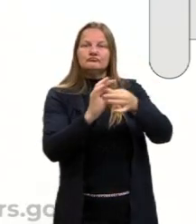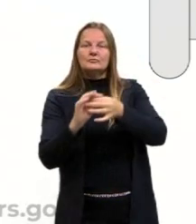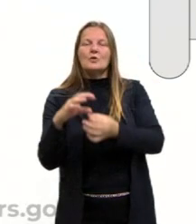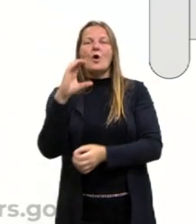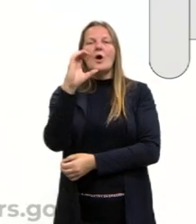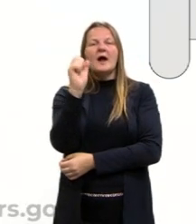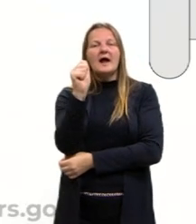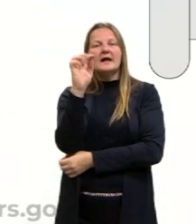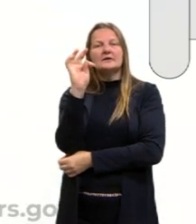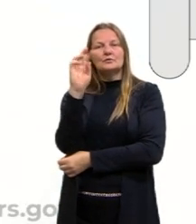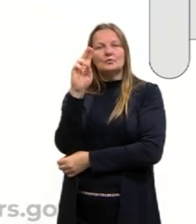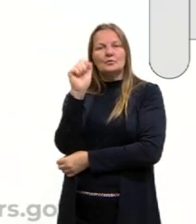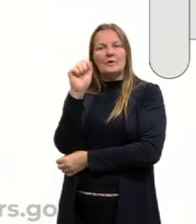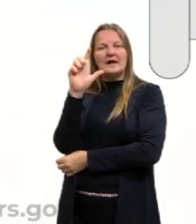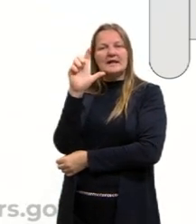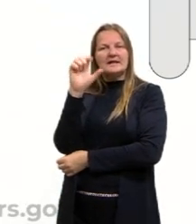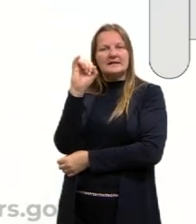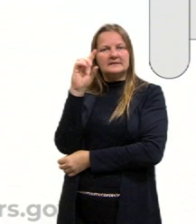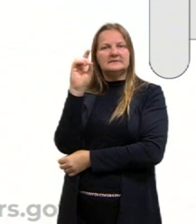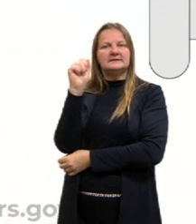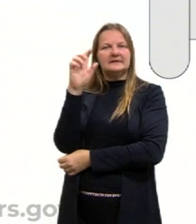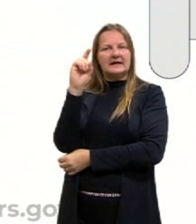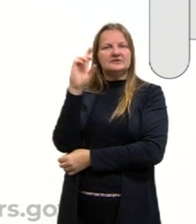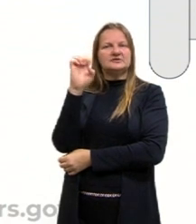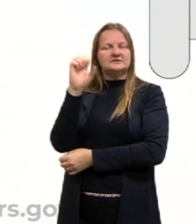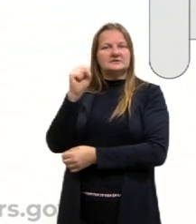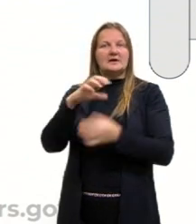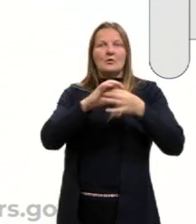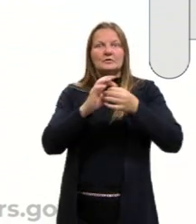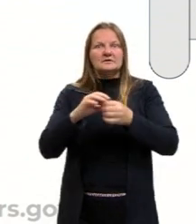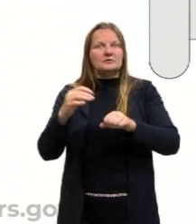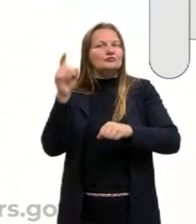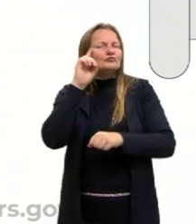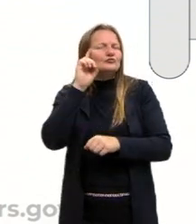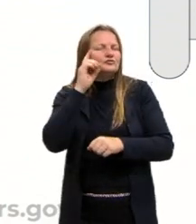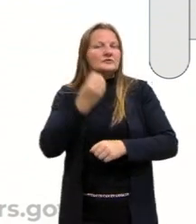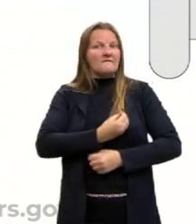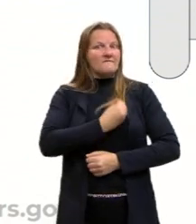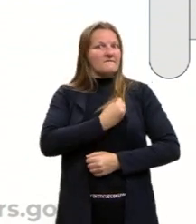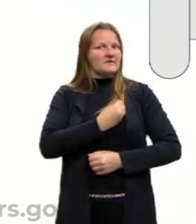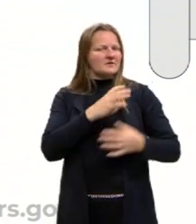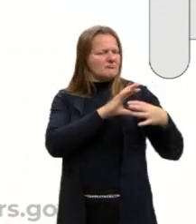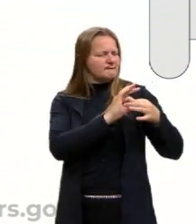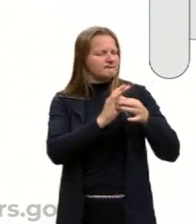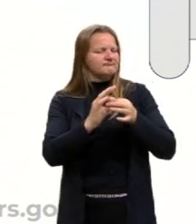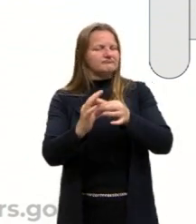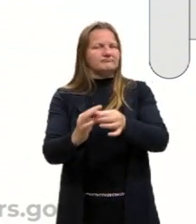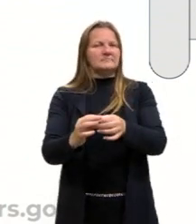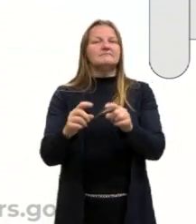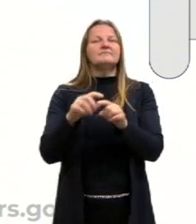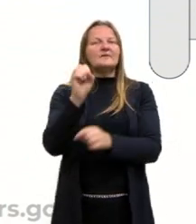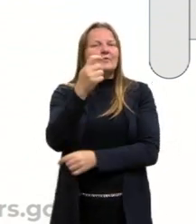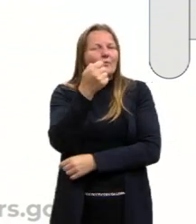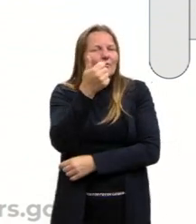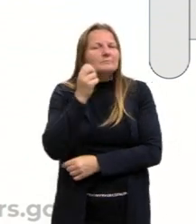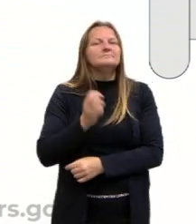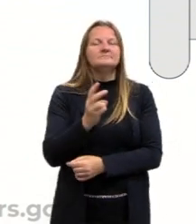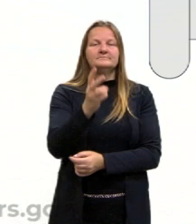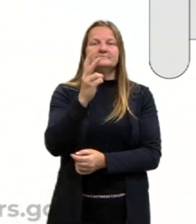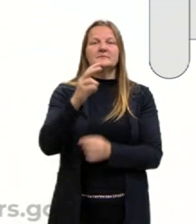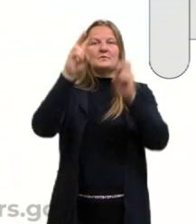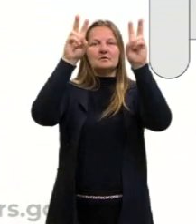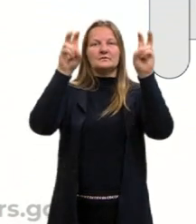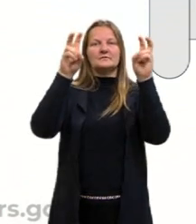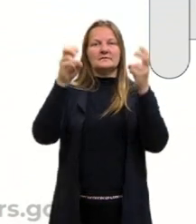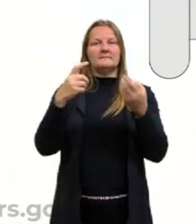atuais, de coisas aí que estão acontecendo no nosso dia a dia, tá? E eles geralmente têm assuntos que